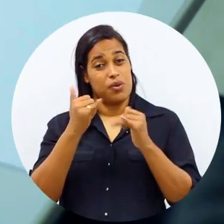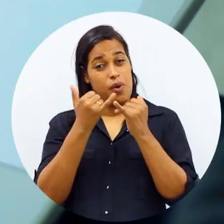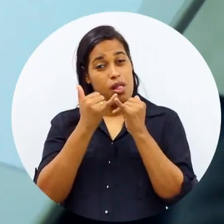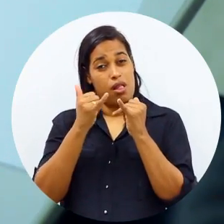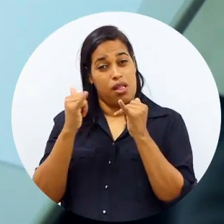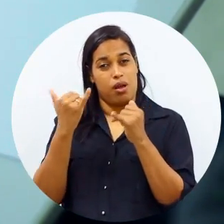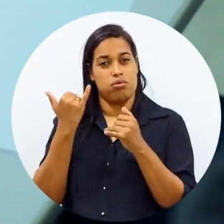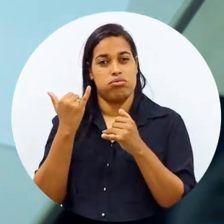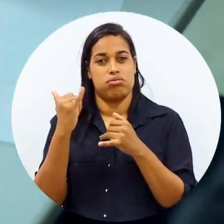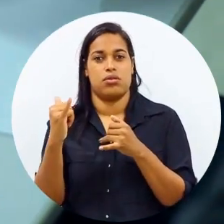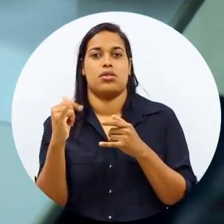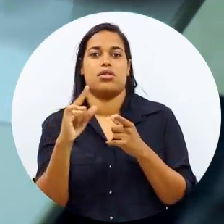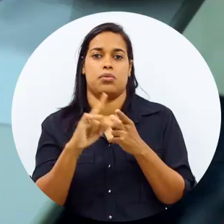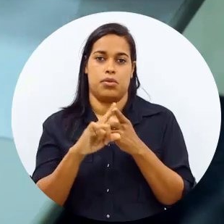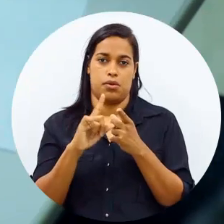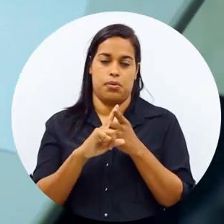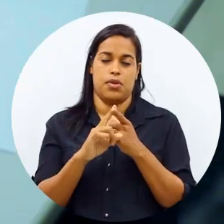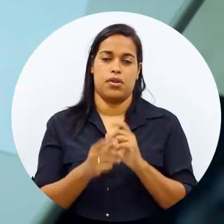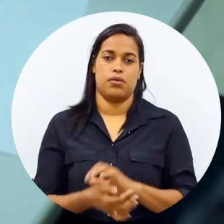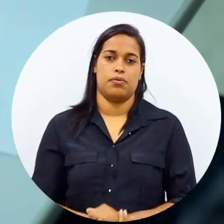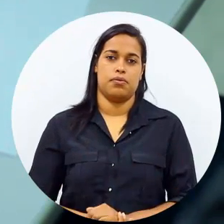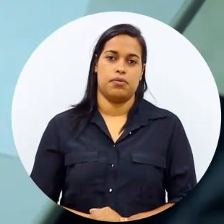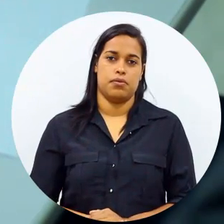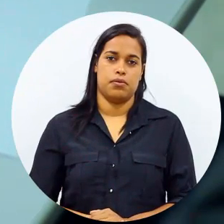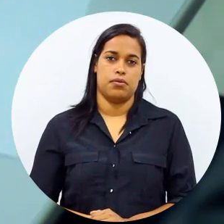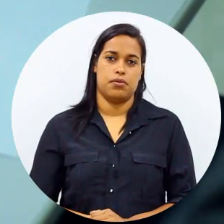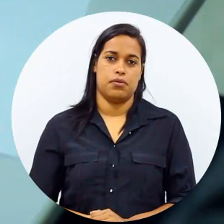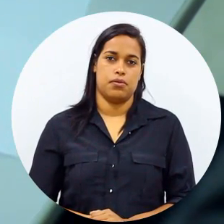Isso poderia ser uma linha de equilíbrio.